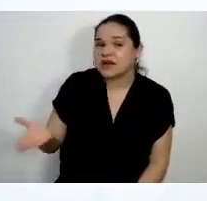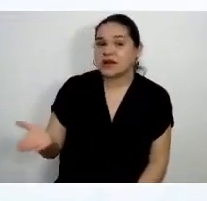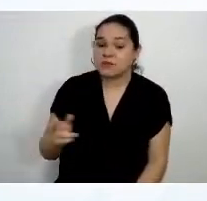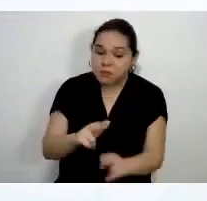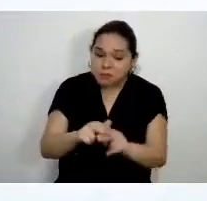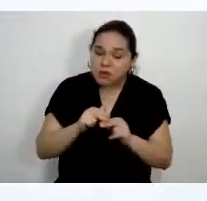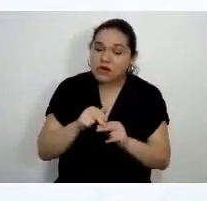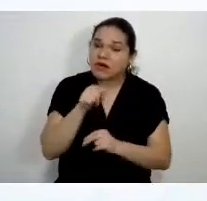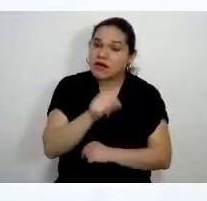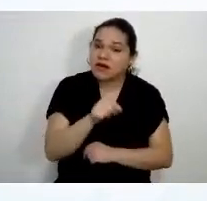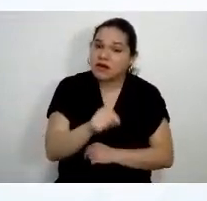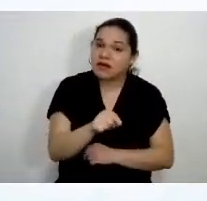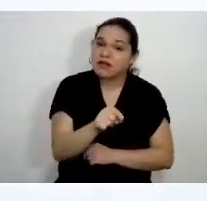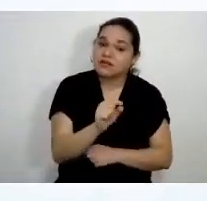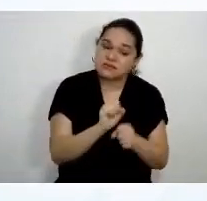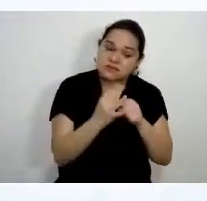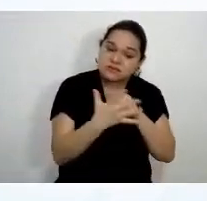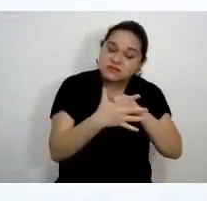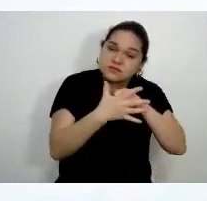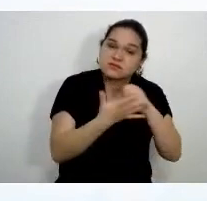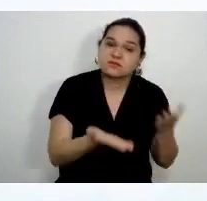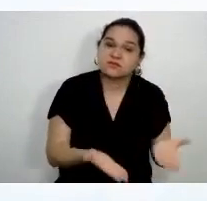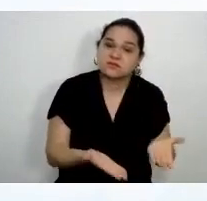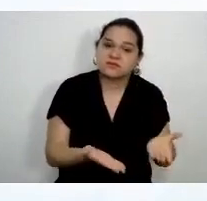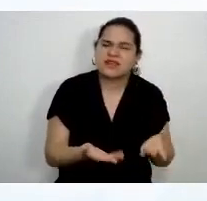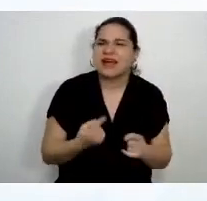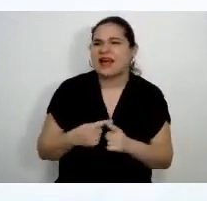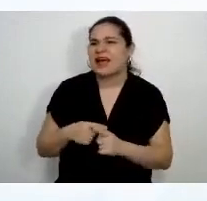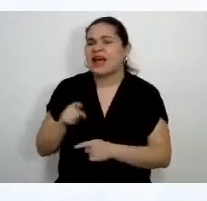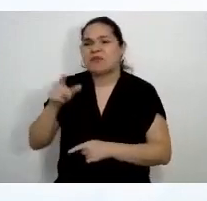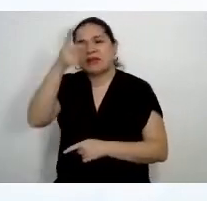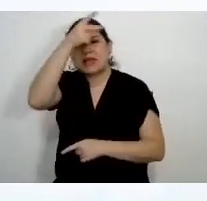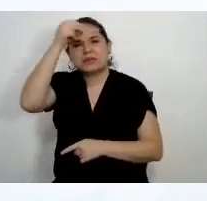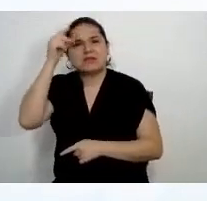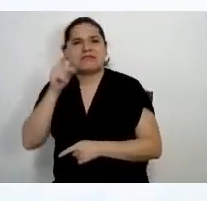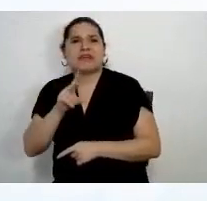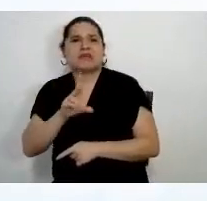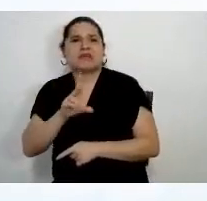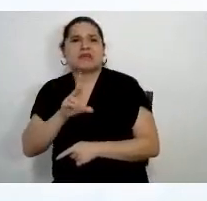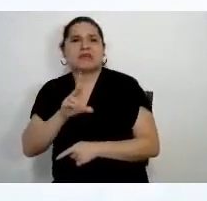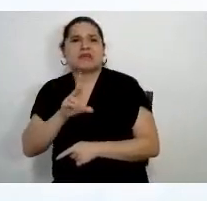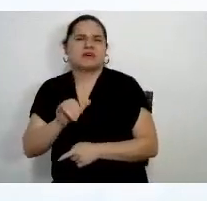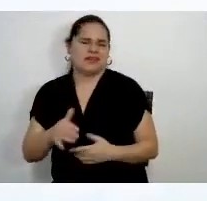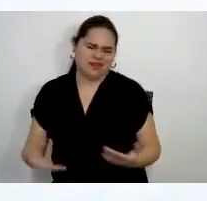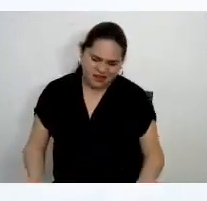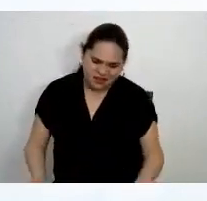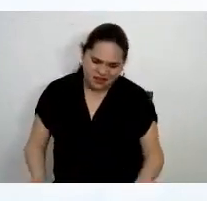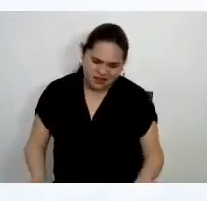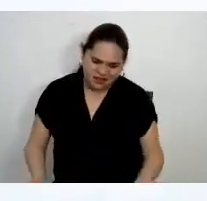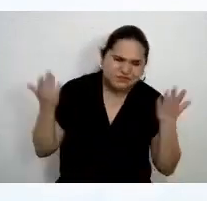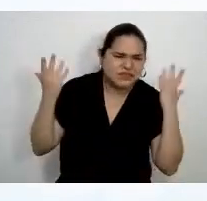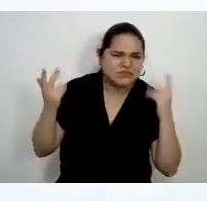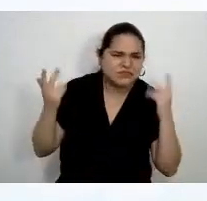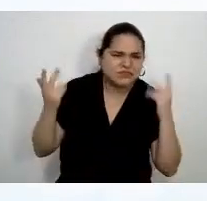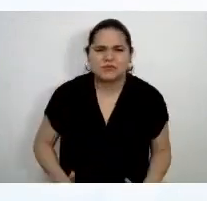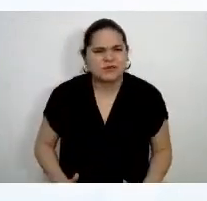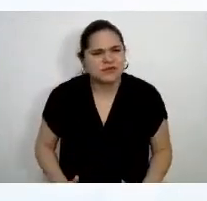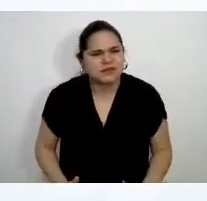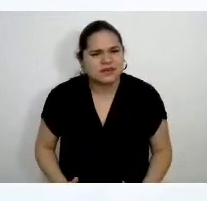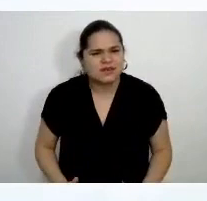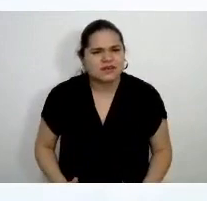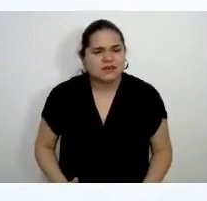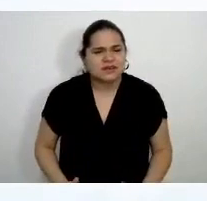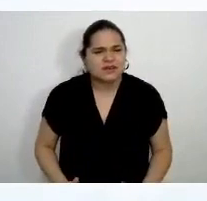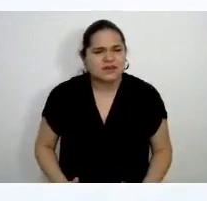fica, porque o Dória. Para com isso. Vamos fazer. Olhe para